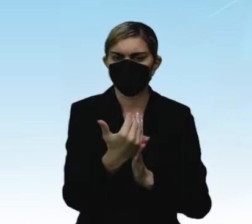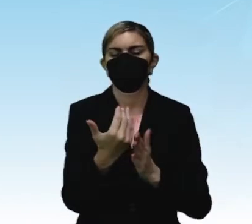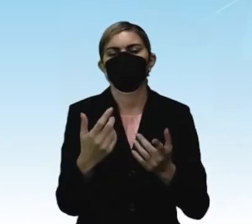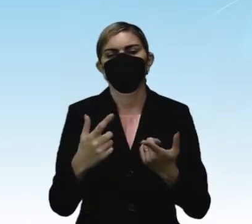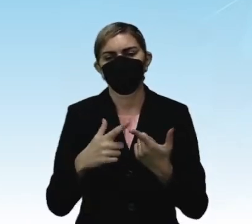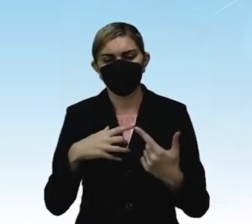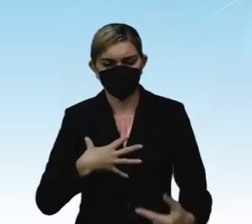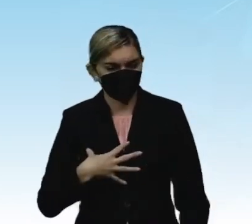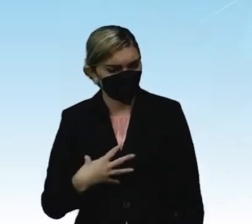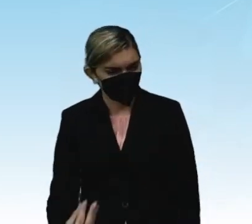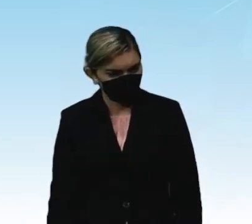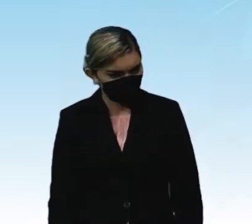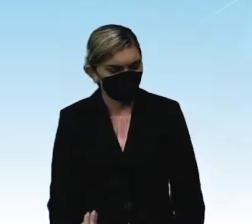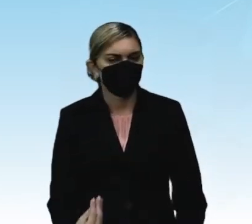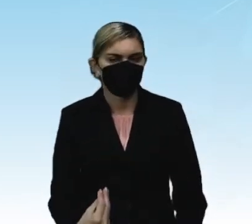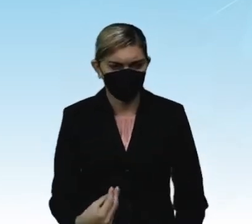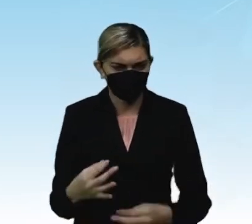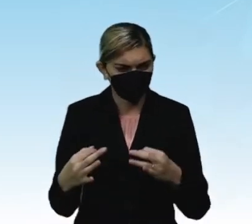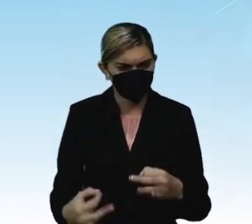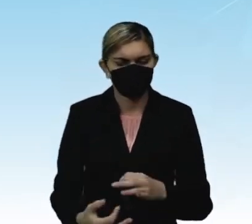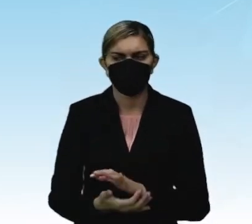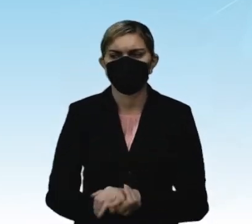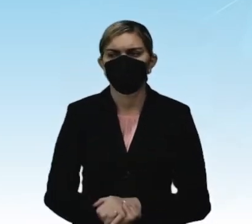com filhos, tá certo?